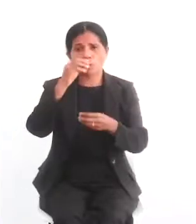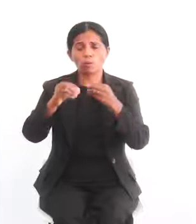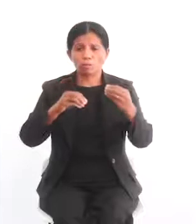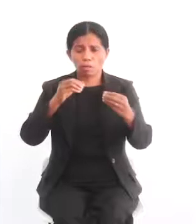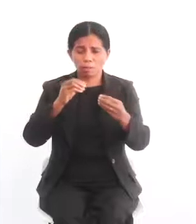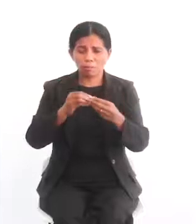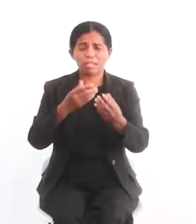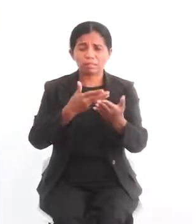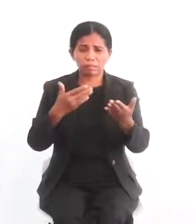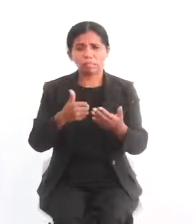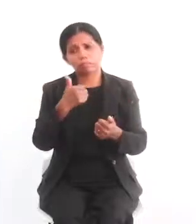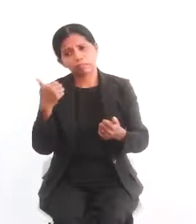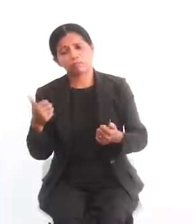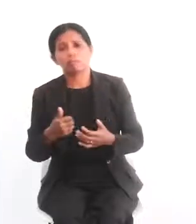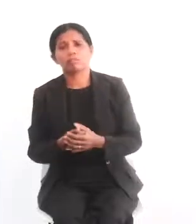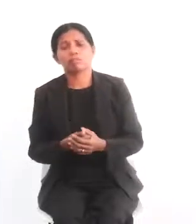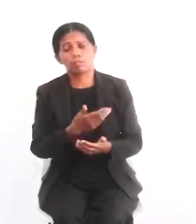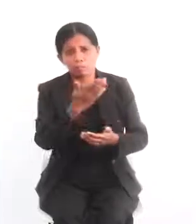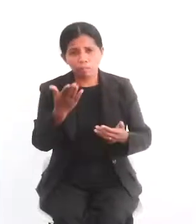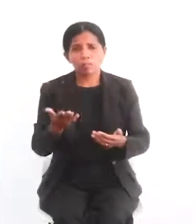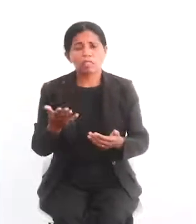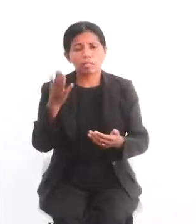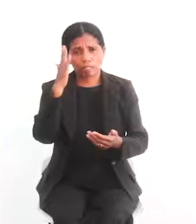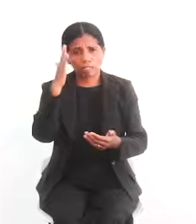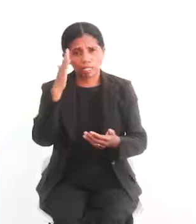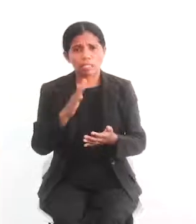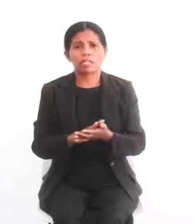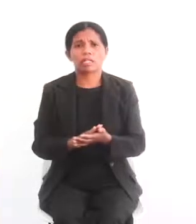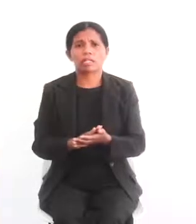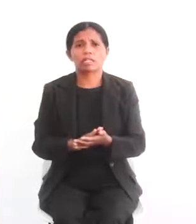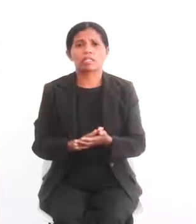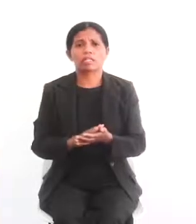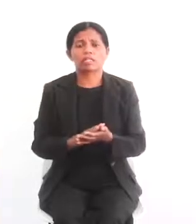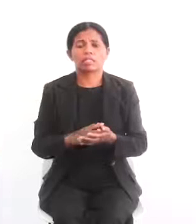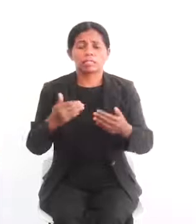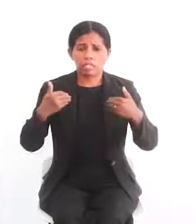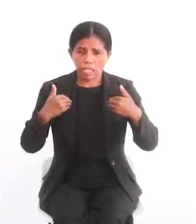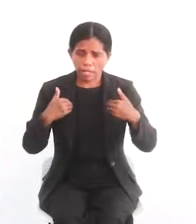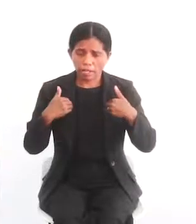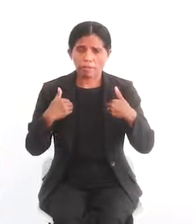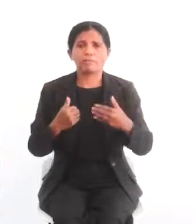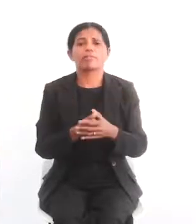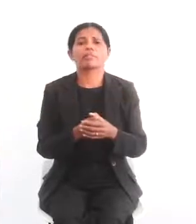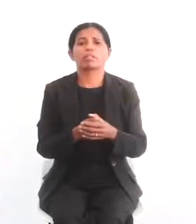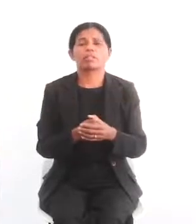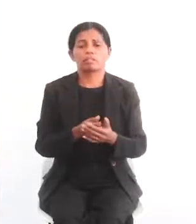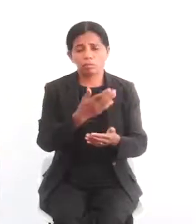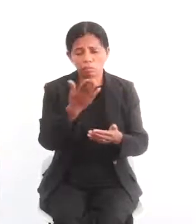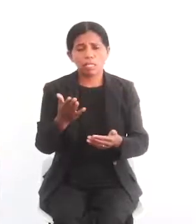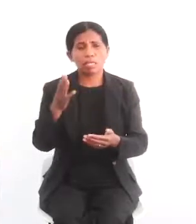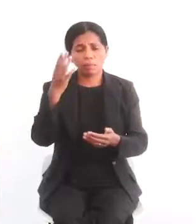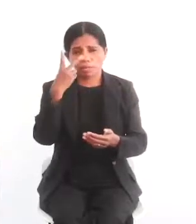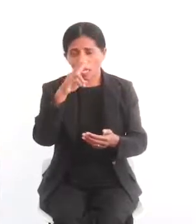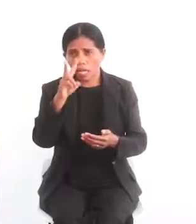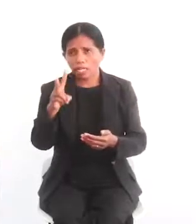oin. Alin sira hare dala barak, iha torres nepeke as, sempre iha forma geometria. Alin sira mos bele observa iha